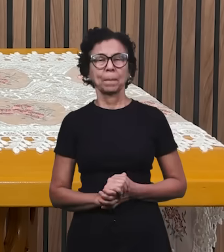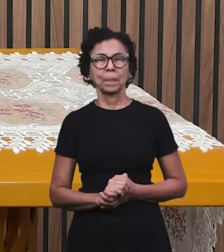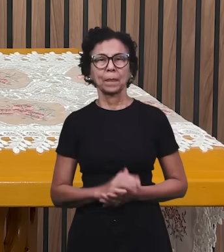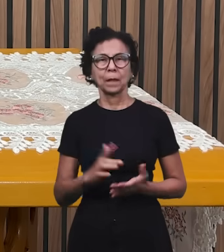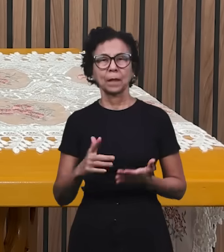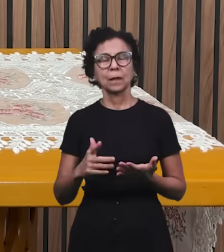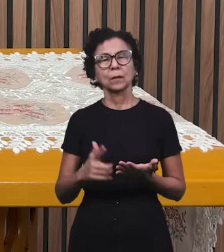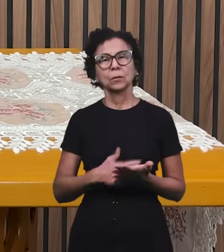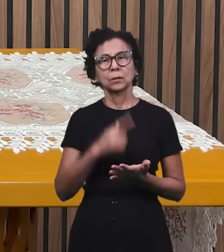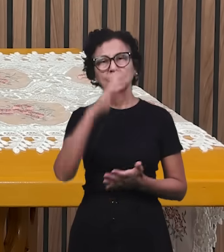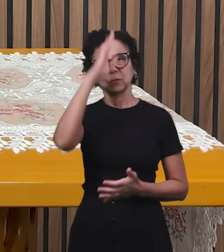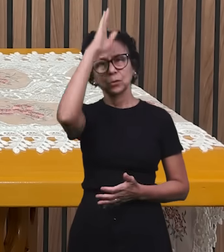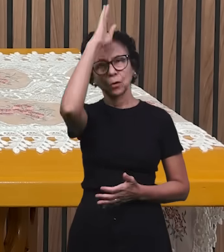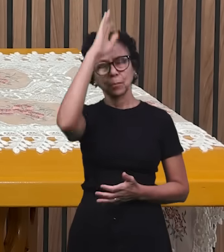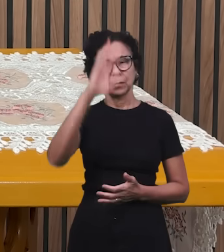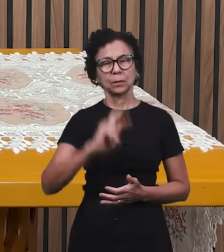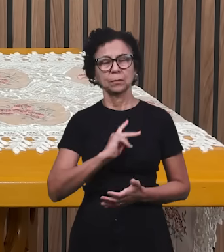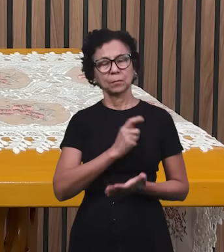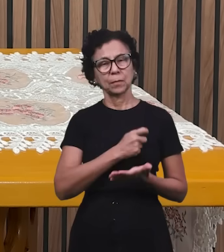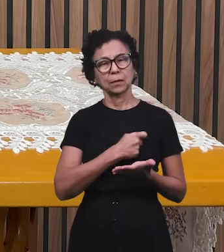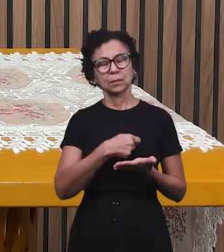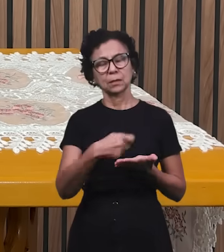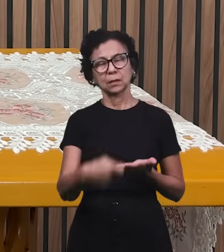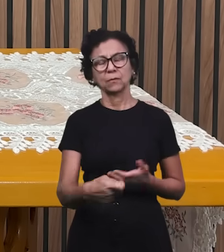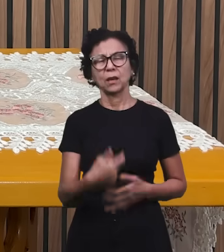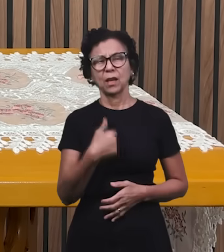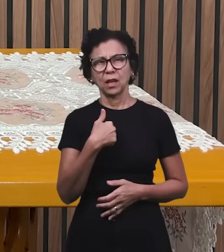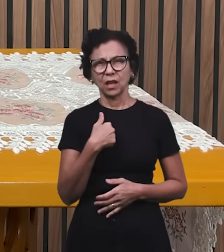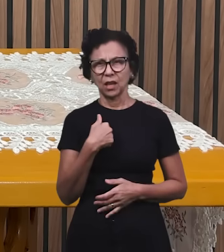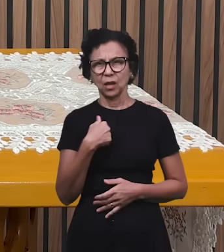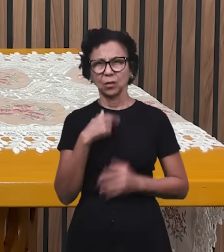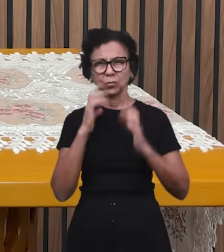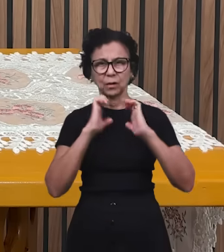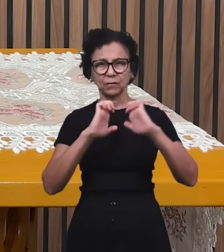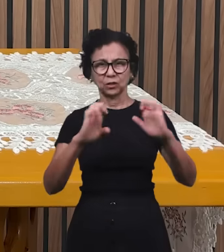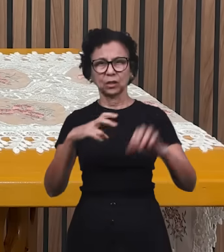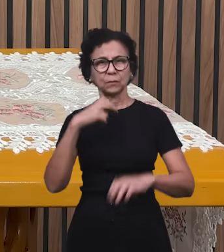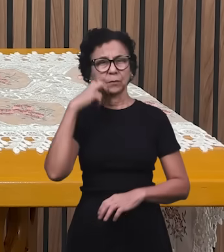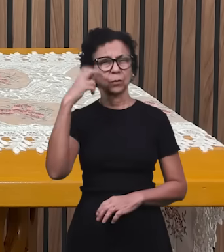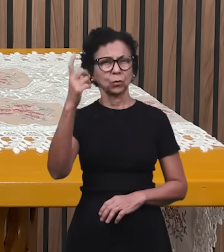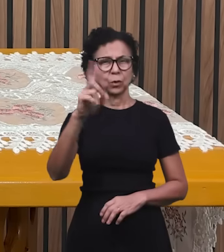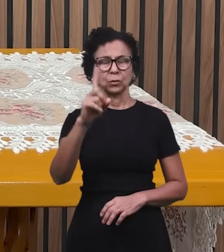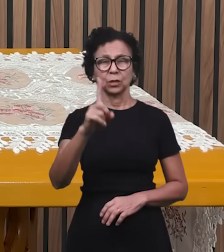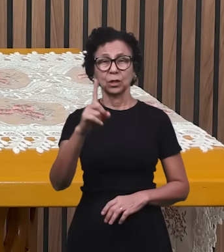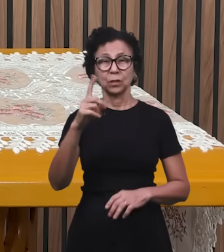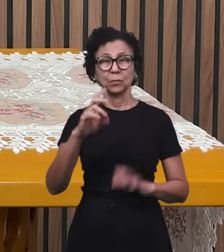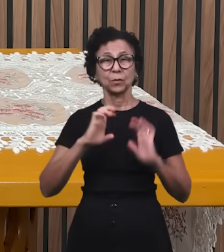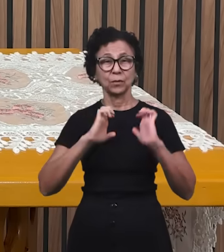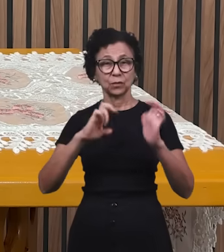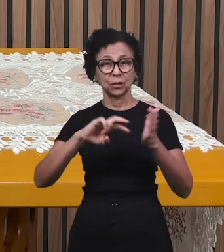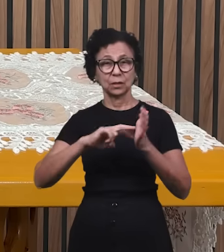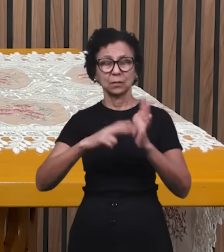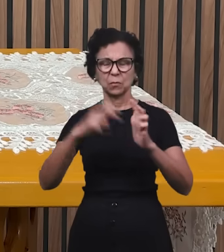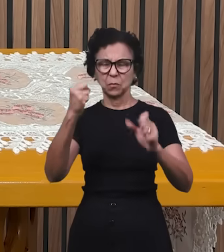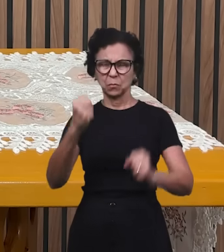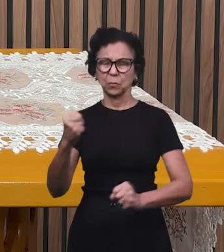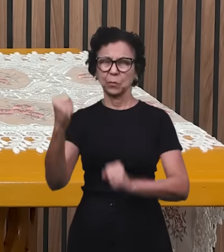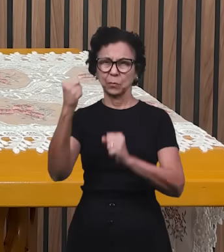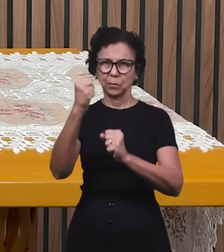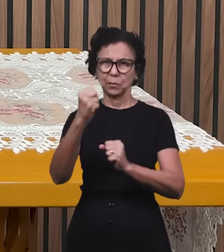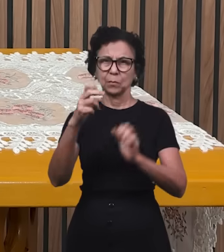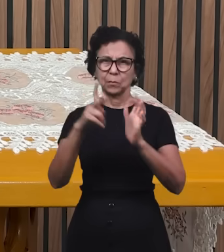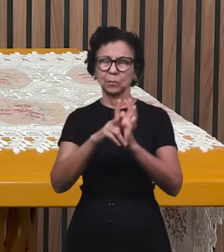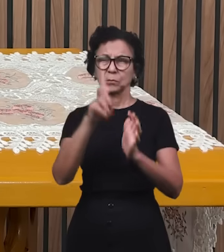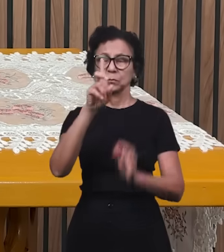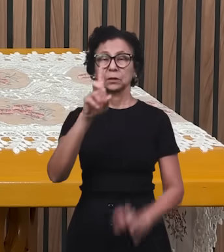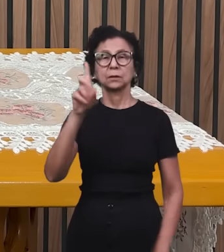1,16, porque eu não me envergonho do Evangelho, que é o poder de Deus para a salvação de todo aquele que crê. E